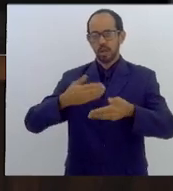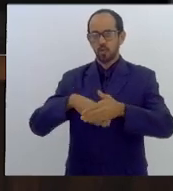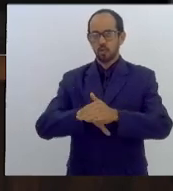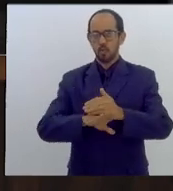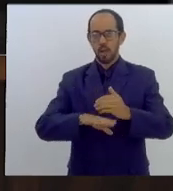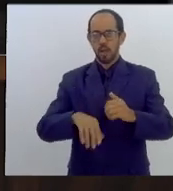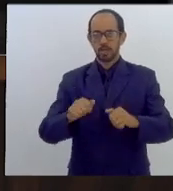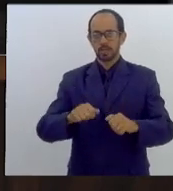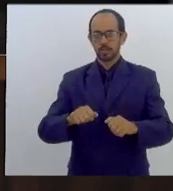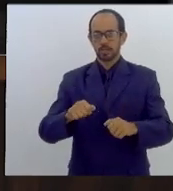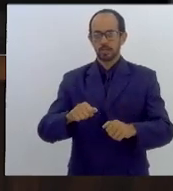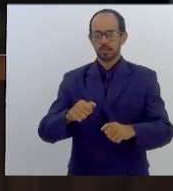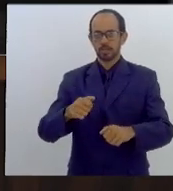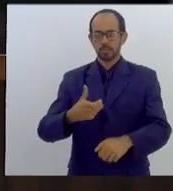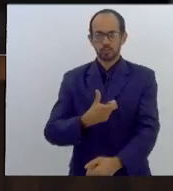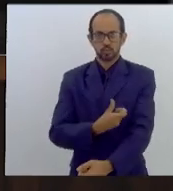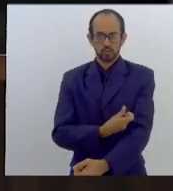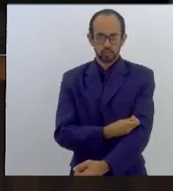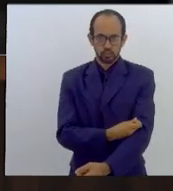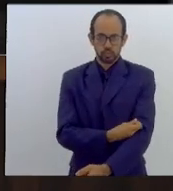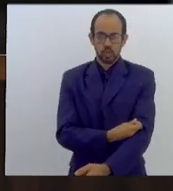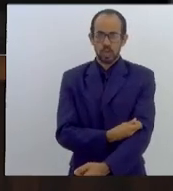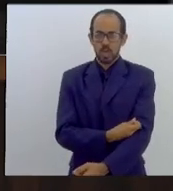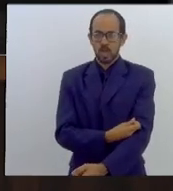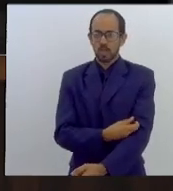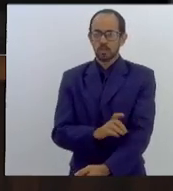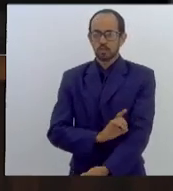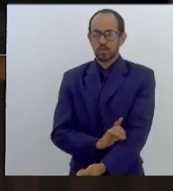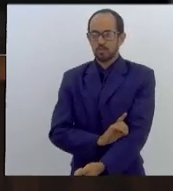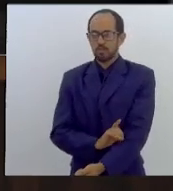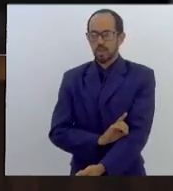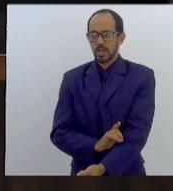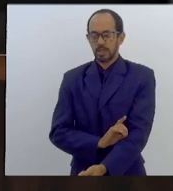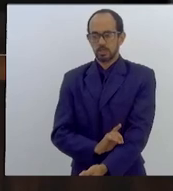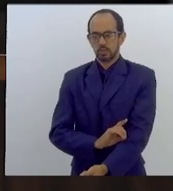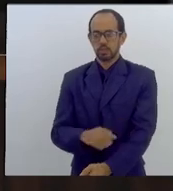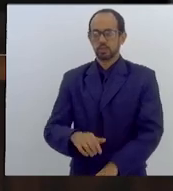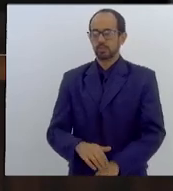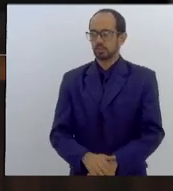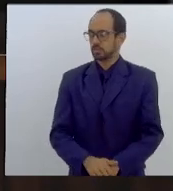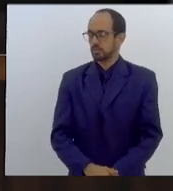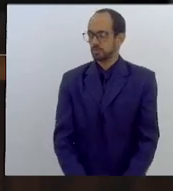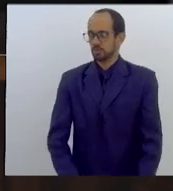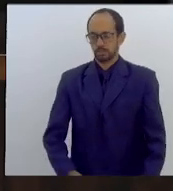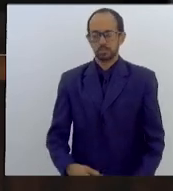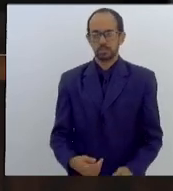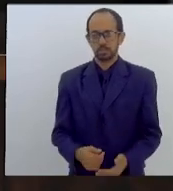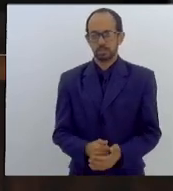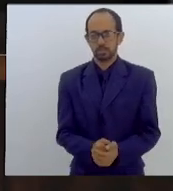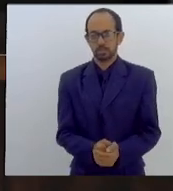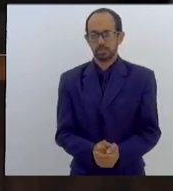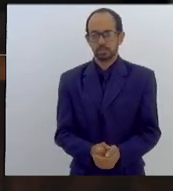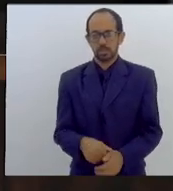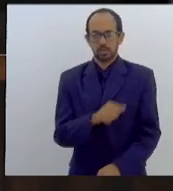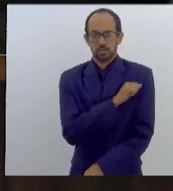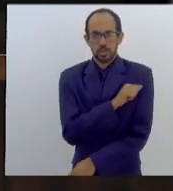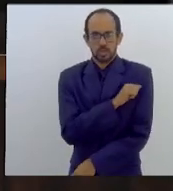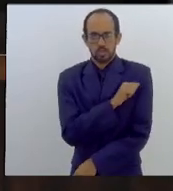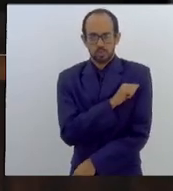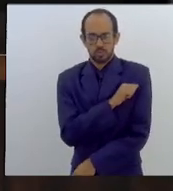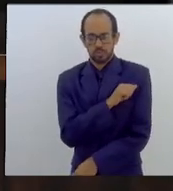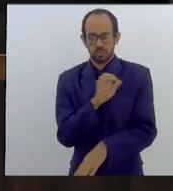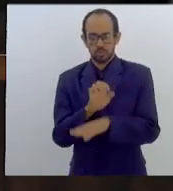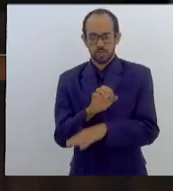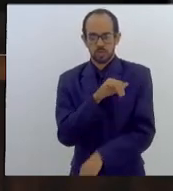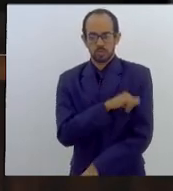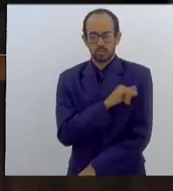seringas, lancetas ou canetas aplicadoras, utilizadas por alunos com diabéticos no âmbito do Estado do Rio de